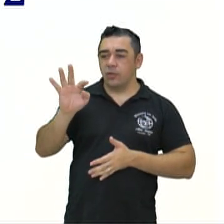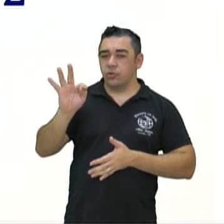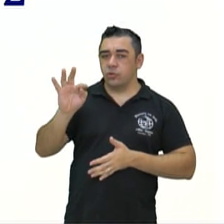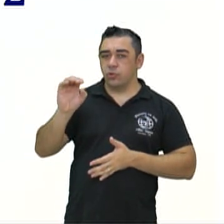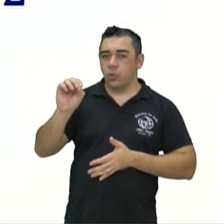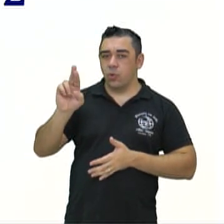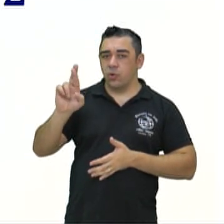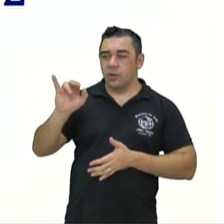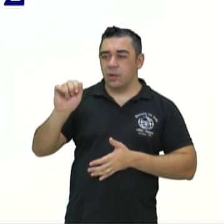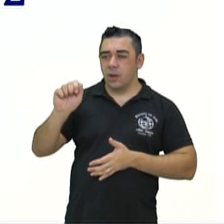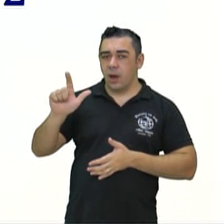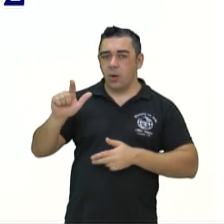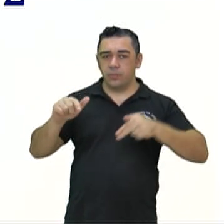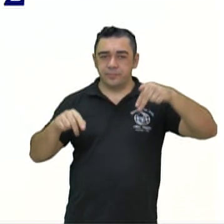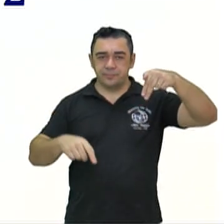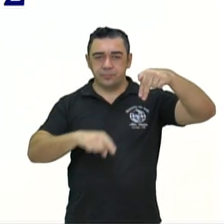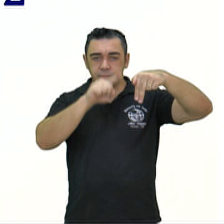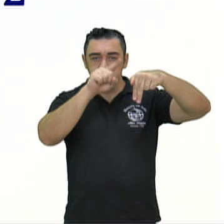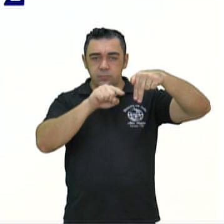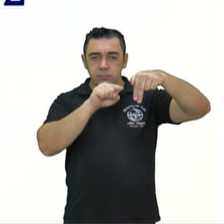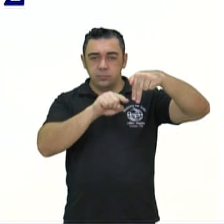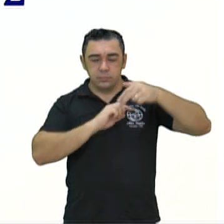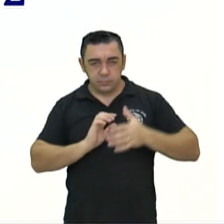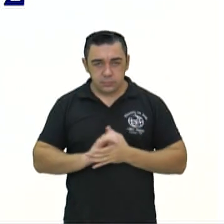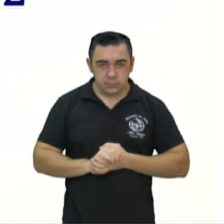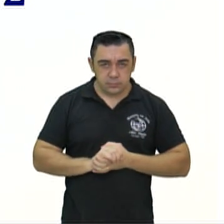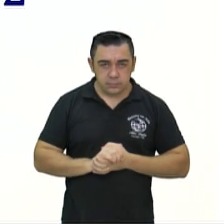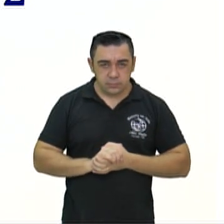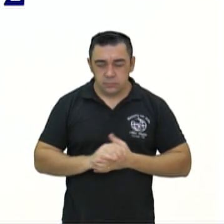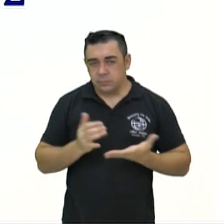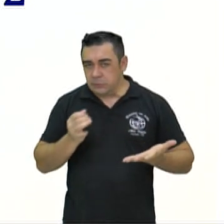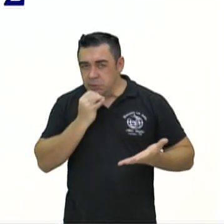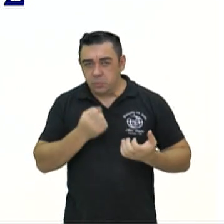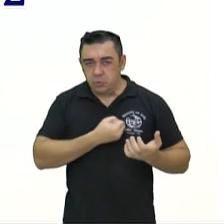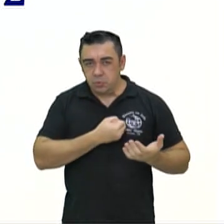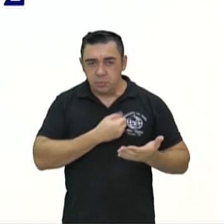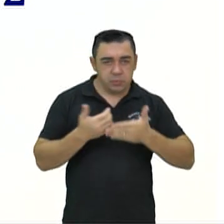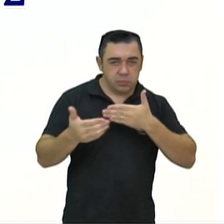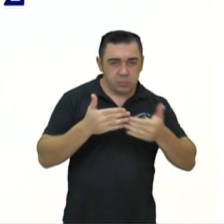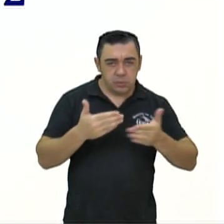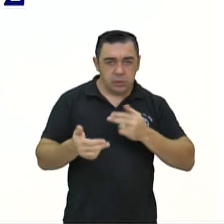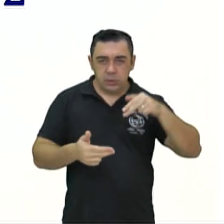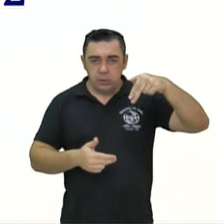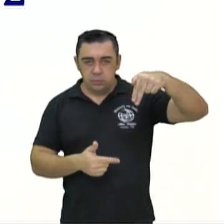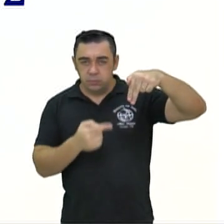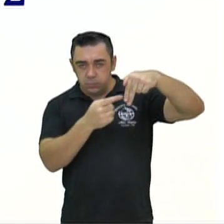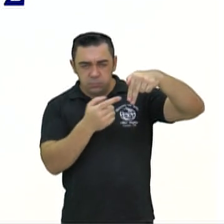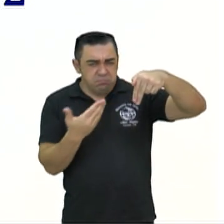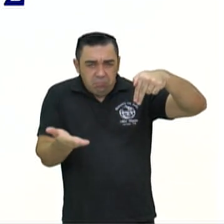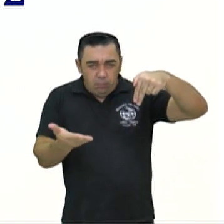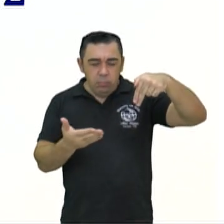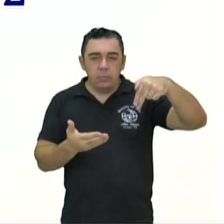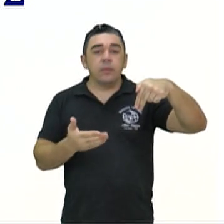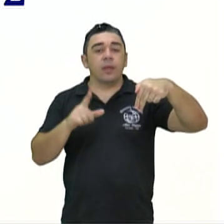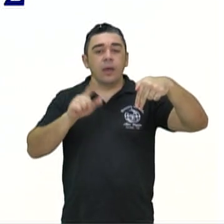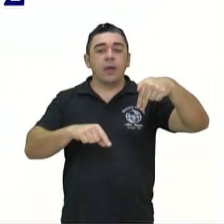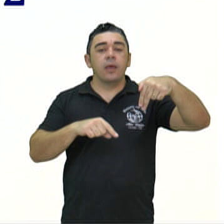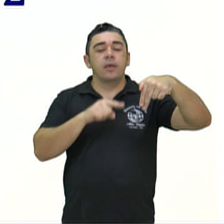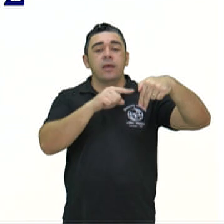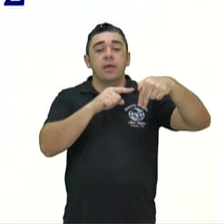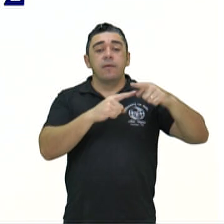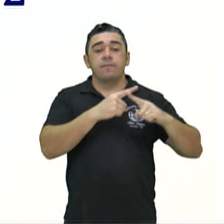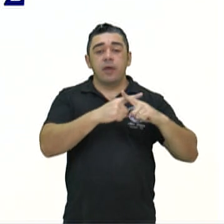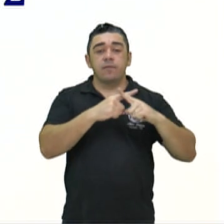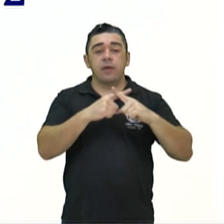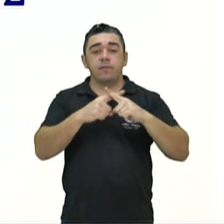é o fatorial? O fatorial de um número natural n é calculado pela multiplicação desse número